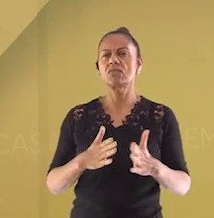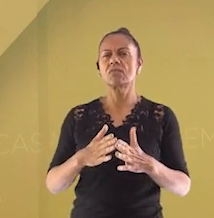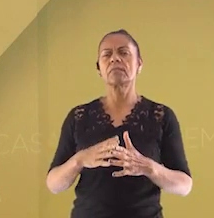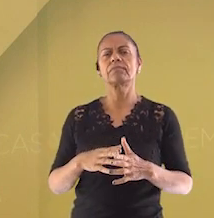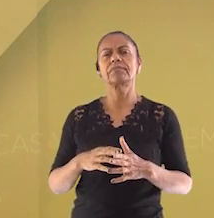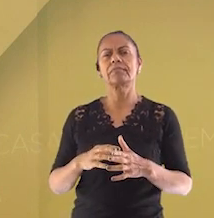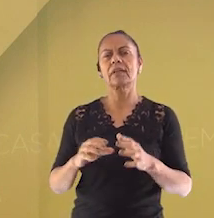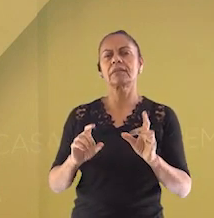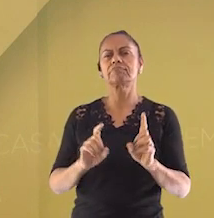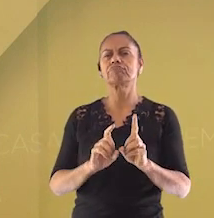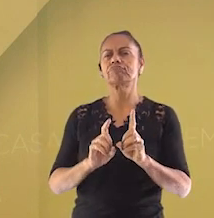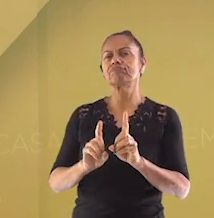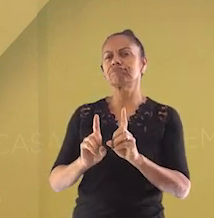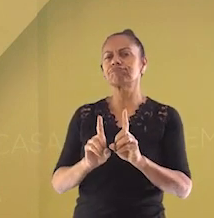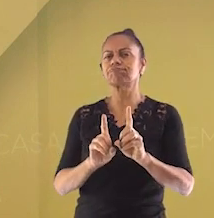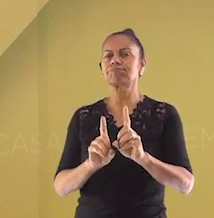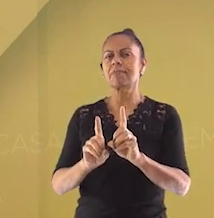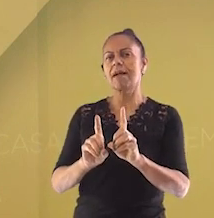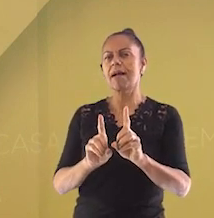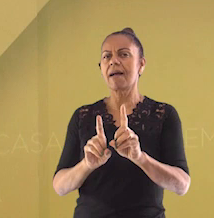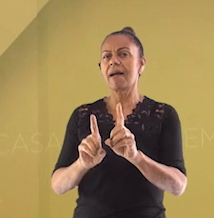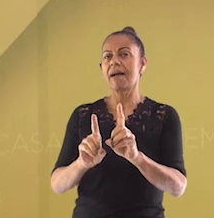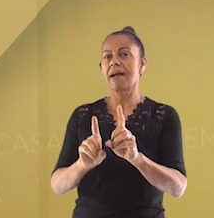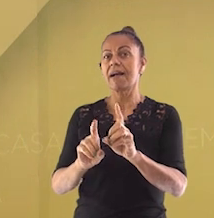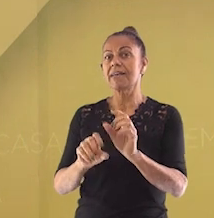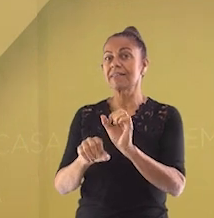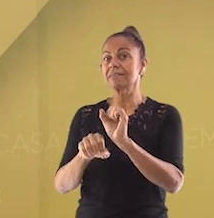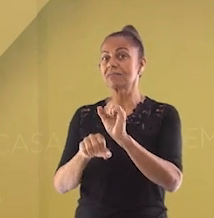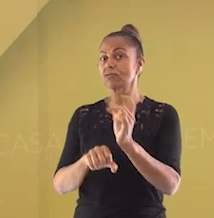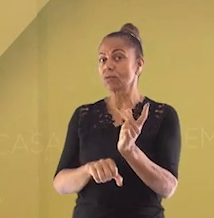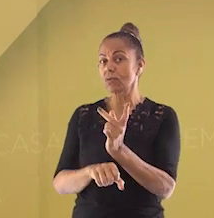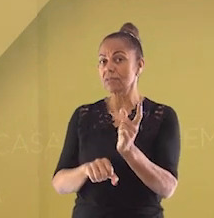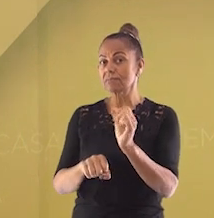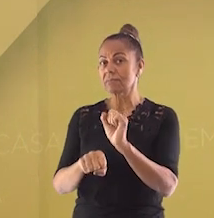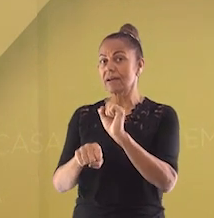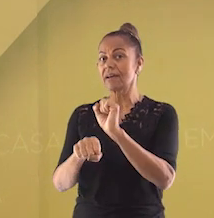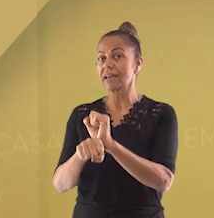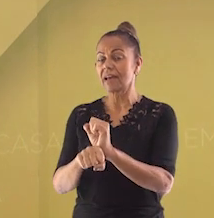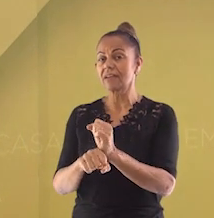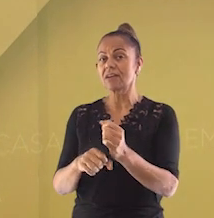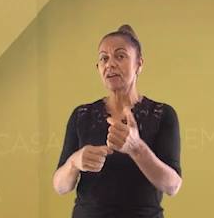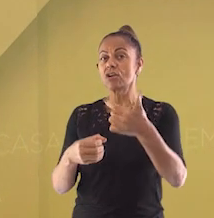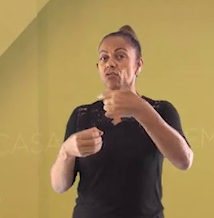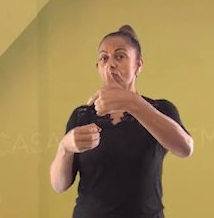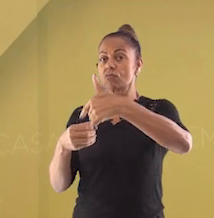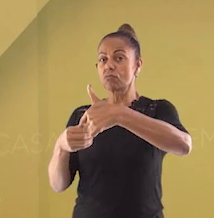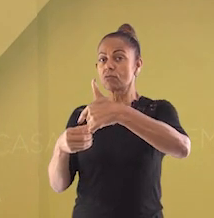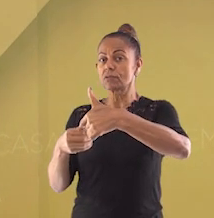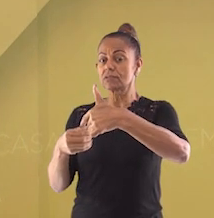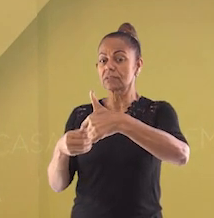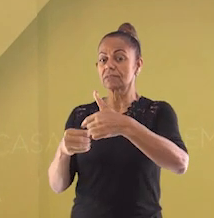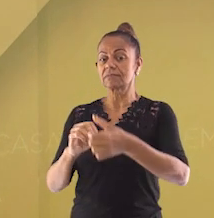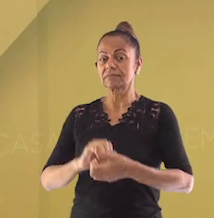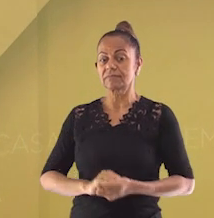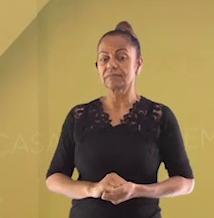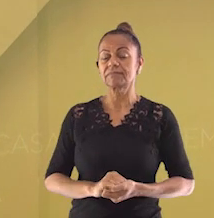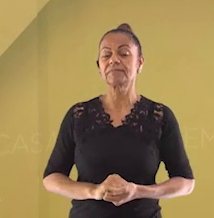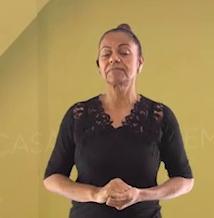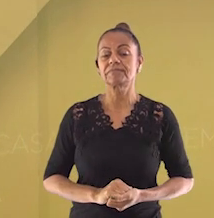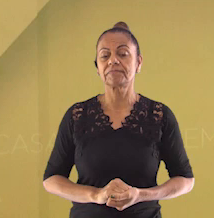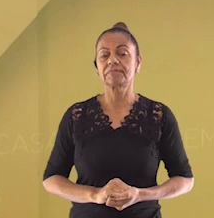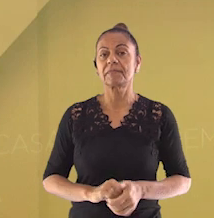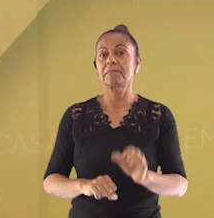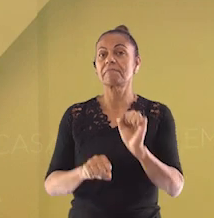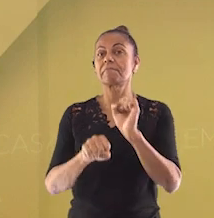e apenas adicione a letra d no caminho do cinema John e Sofia pararam em